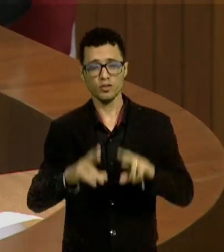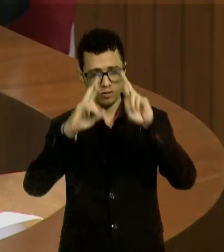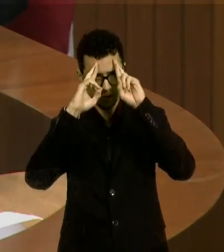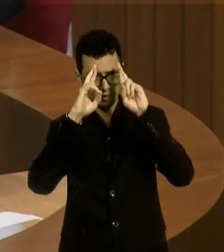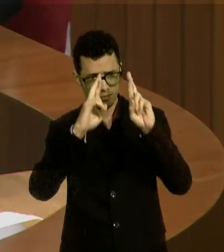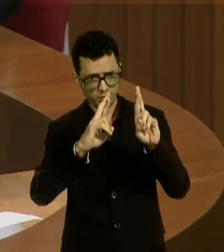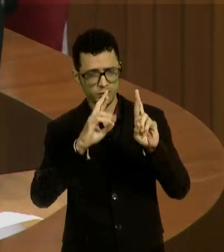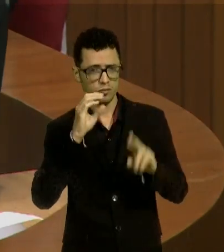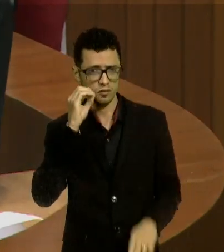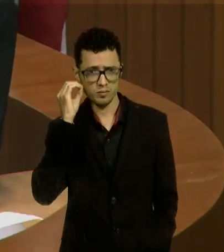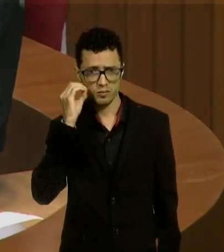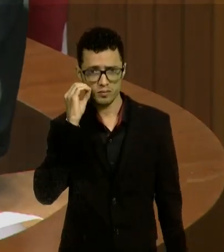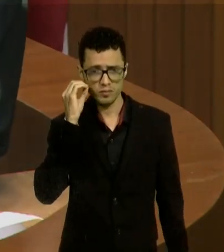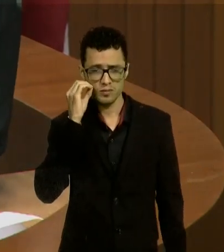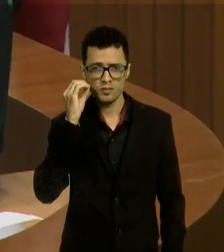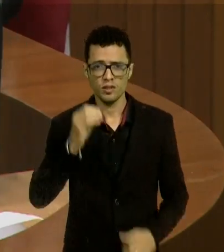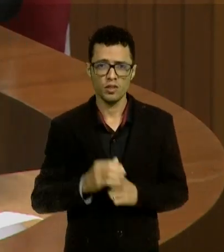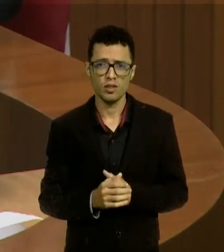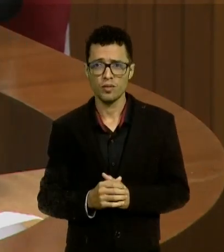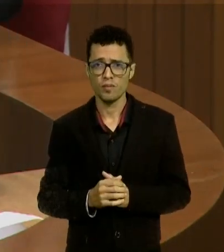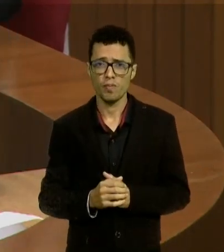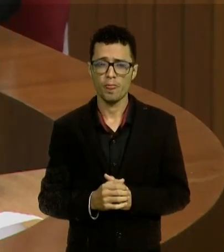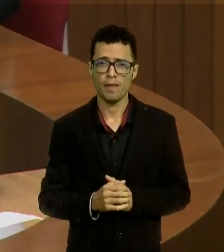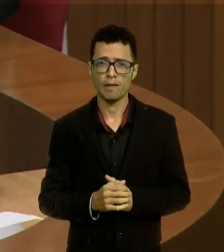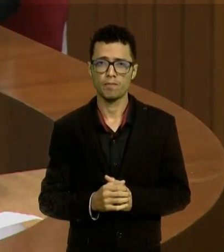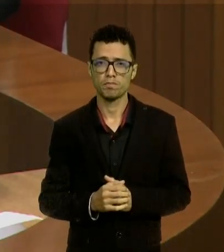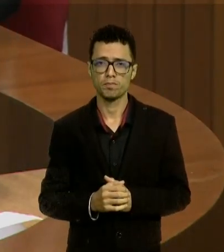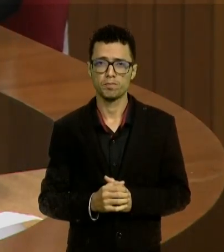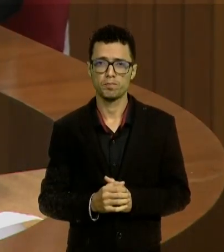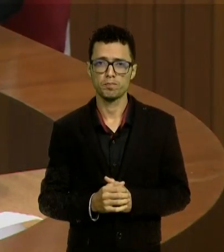sua pessoa, eu queria aqui